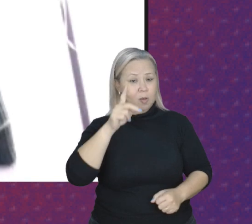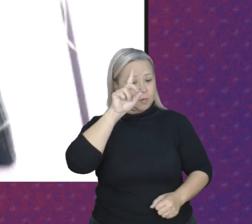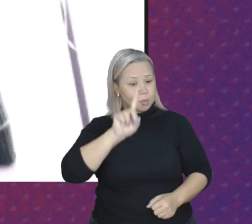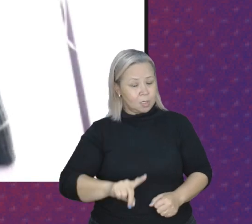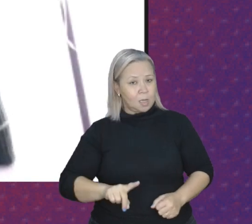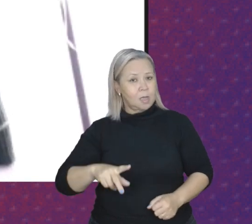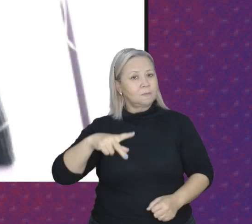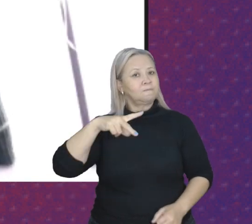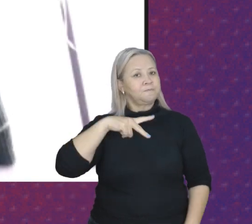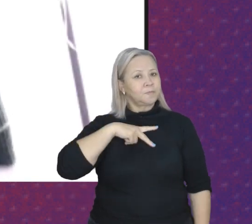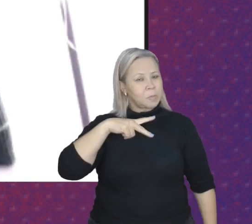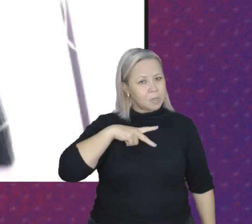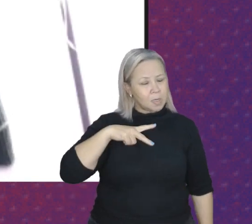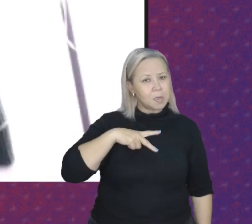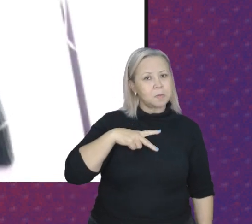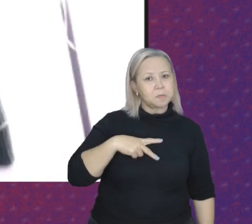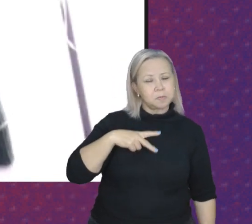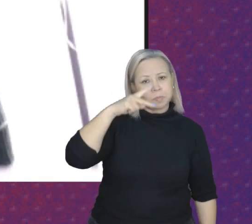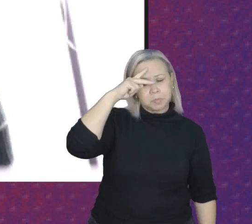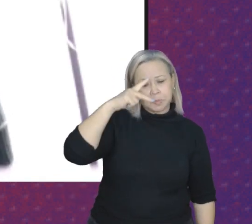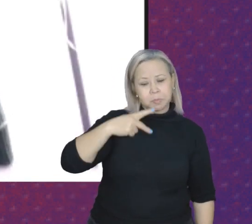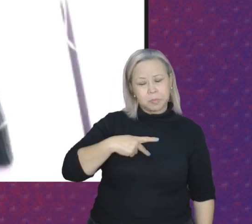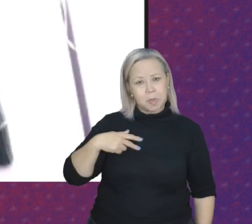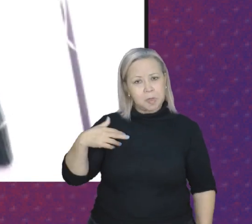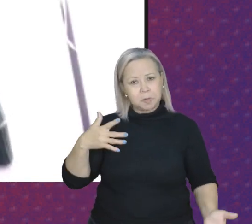individuais naquele período.